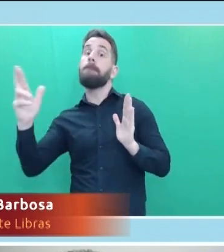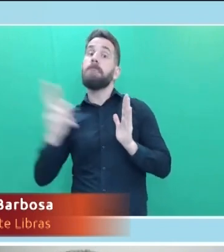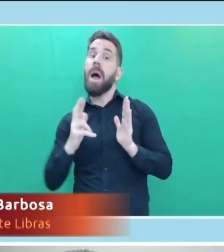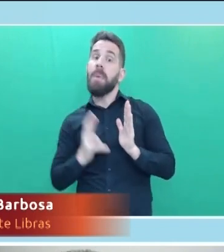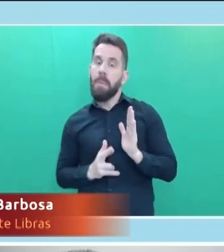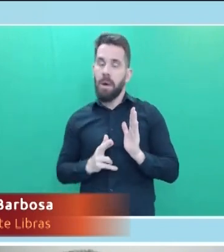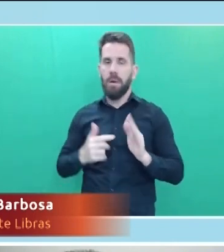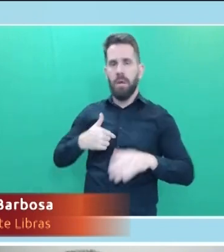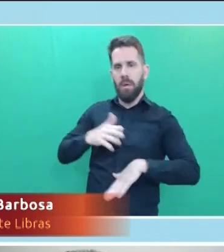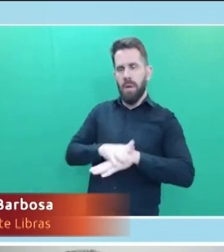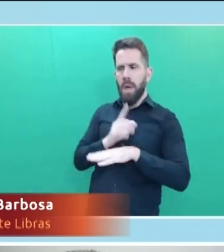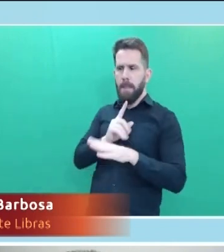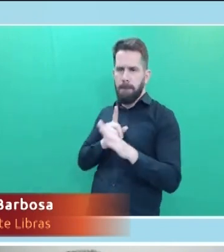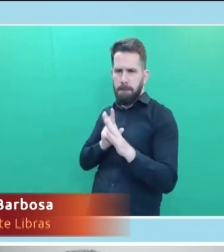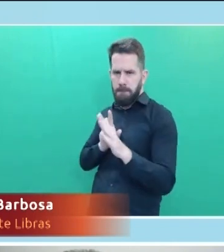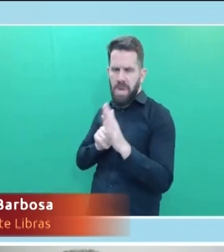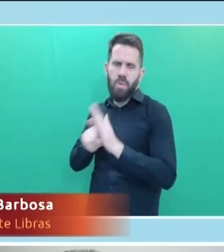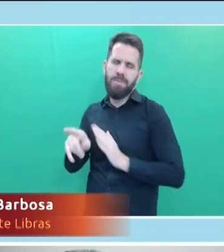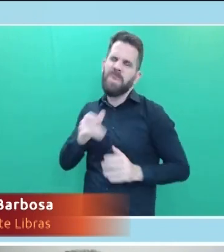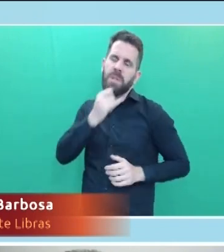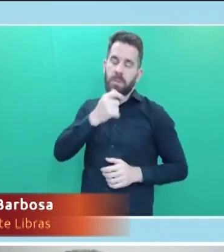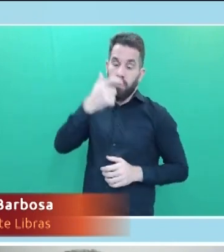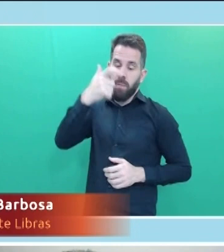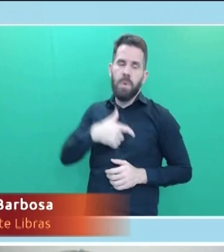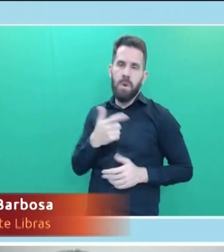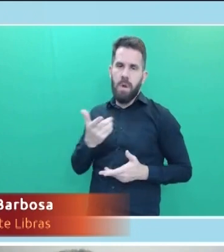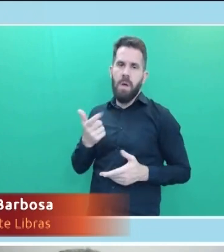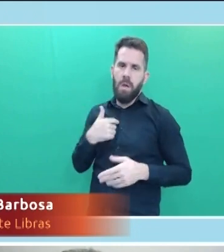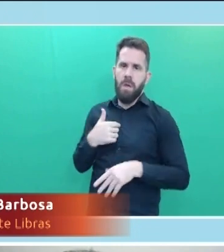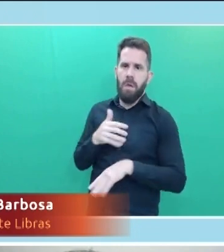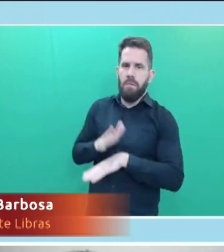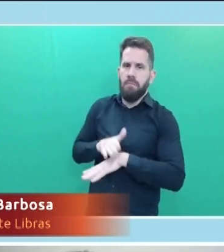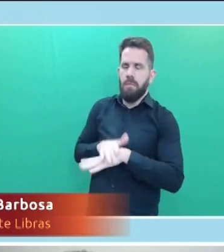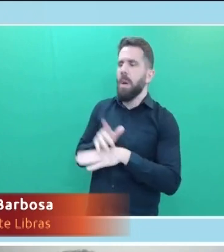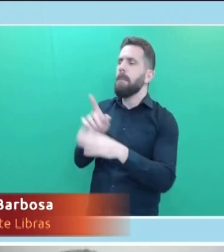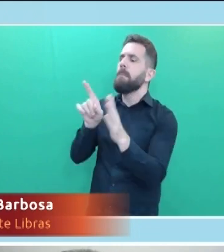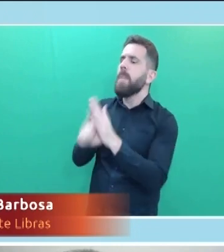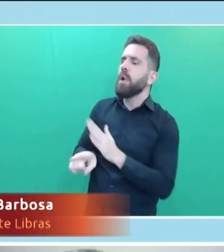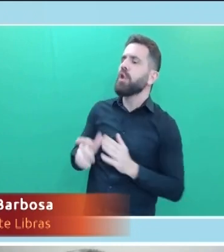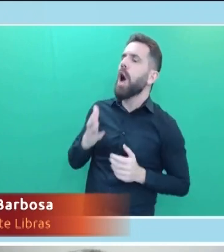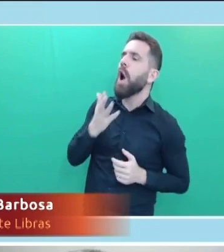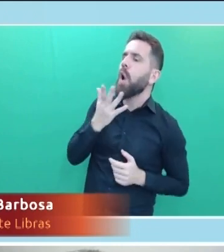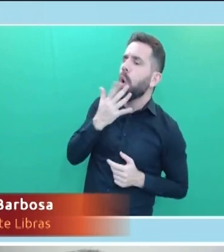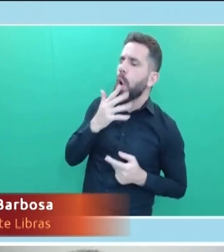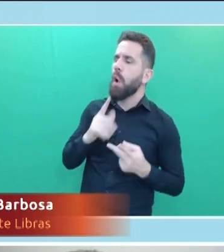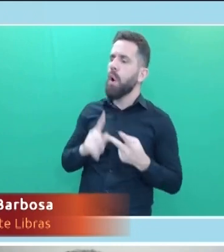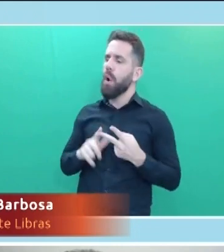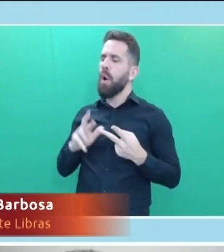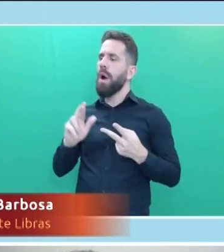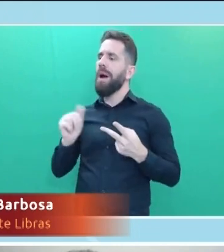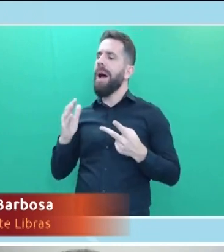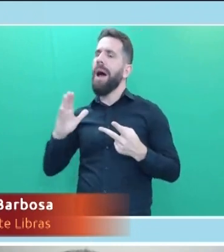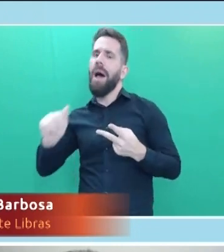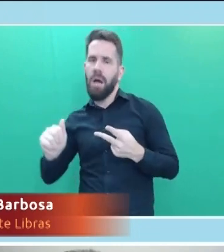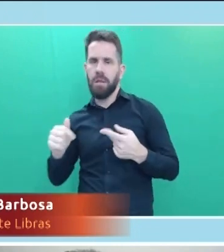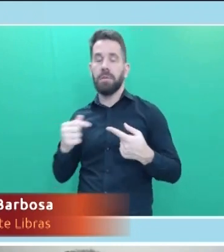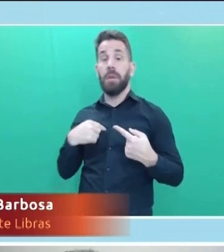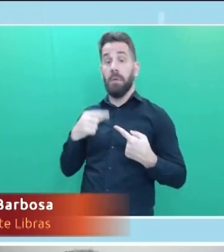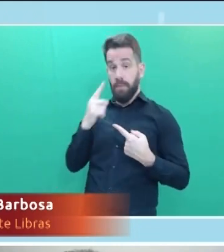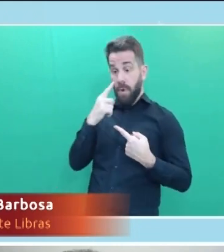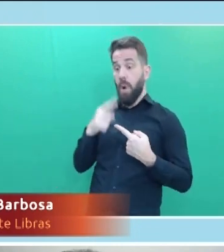faz a seguinte pergunta: qual é a sua cor ou raça? E ele lê as perguntas: